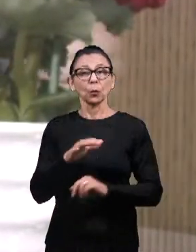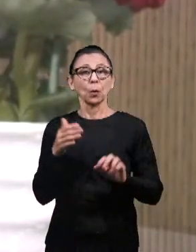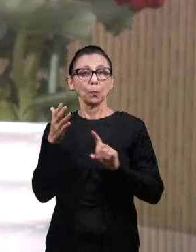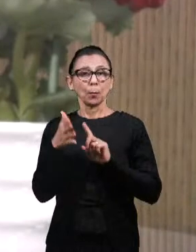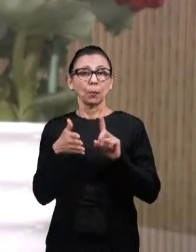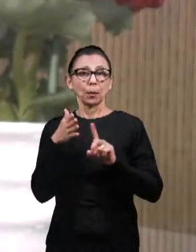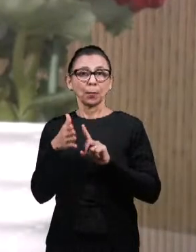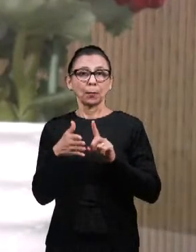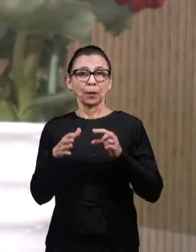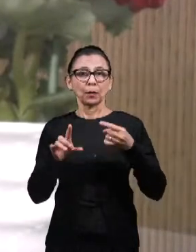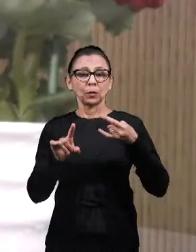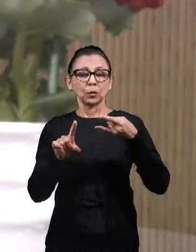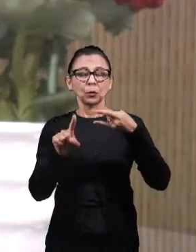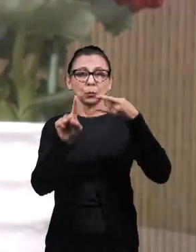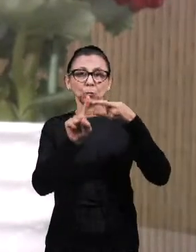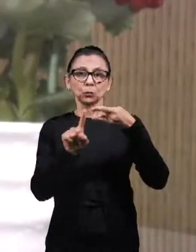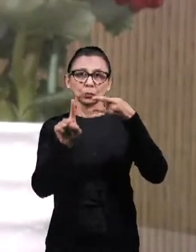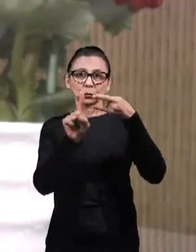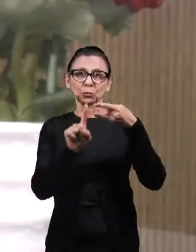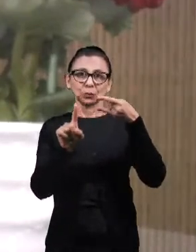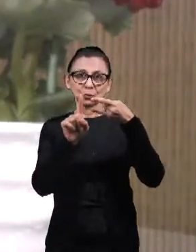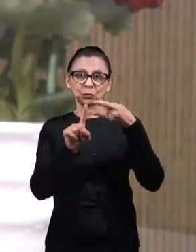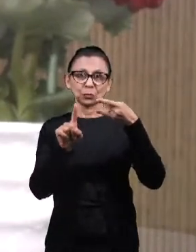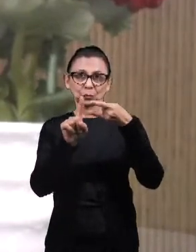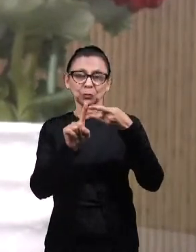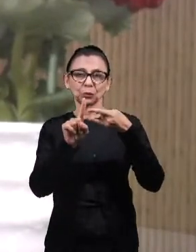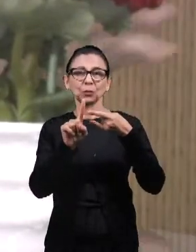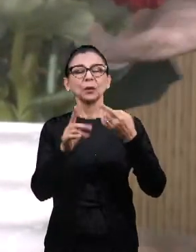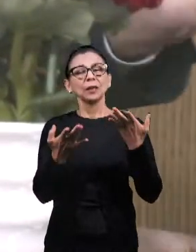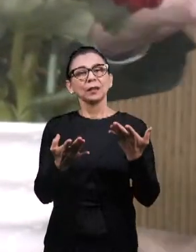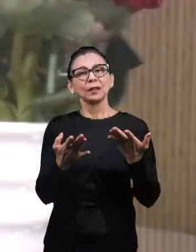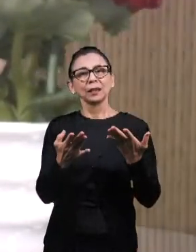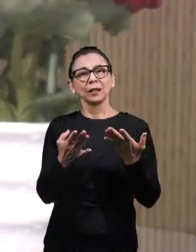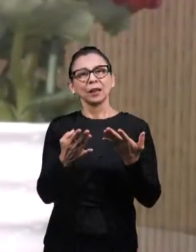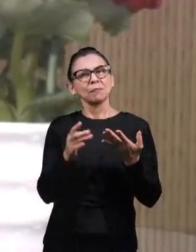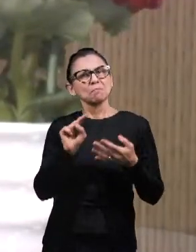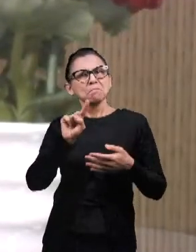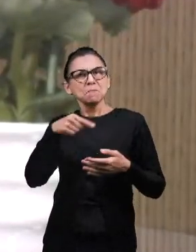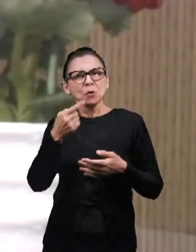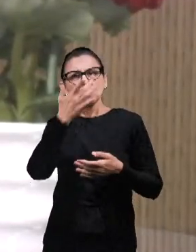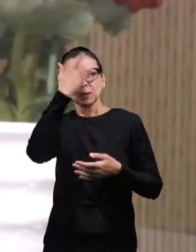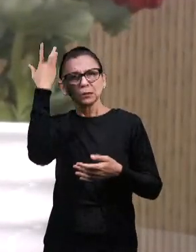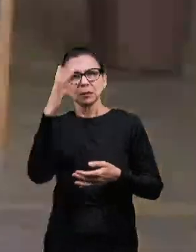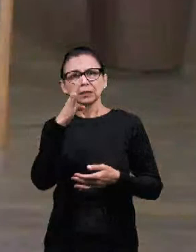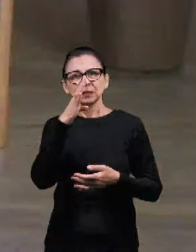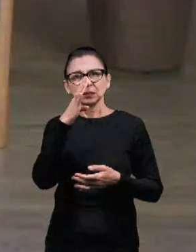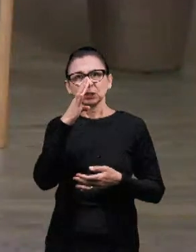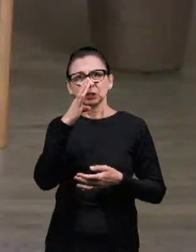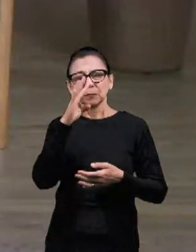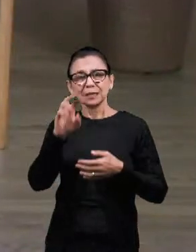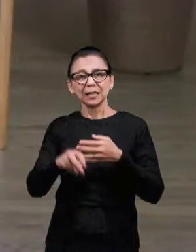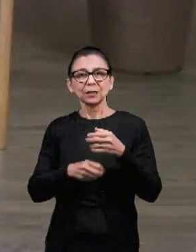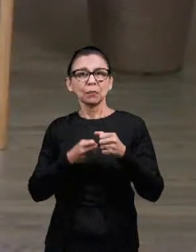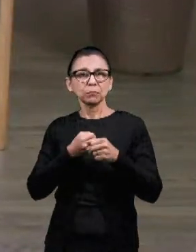o Zoom tem uma limitação de 1.000, jogou para o YouTube e era só Rio de Janeiro. Que não coisa tinha. Maravilhosa.